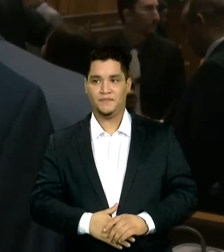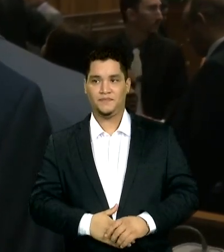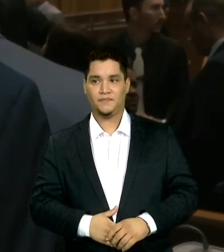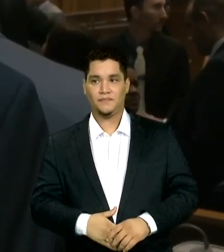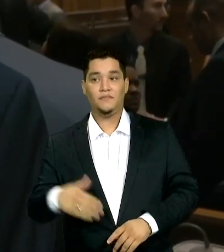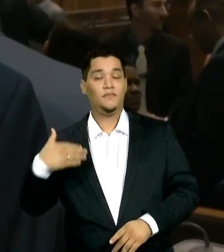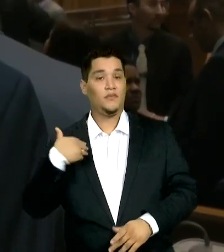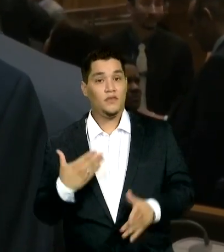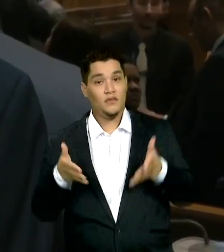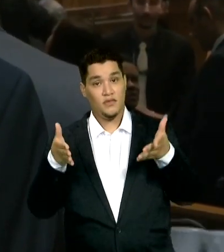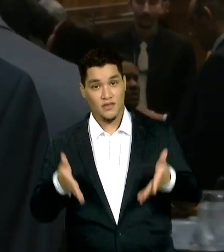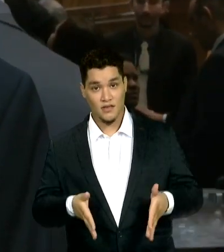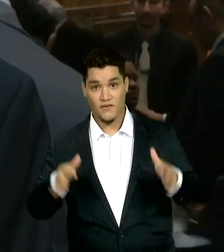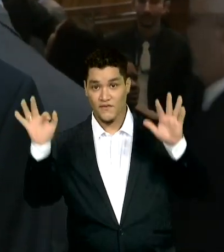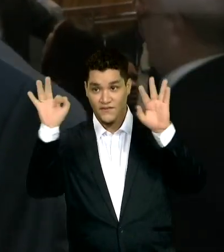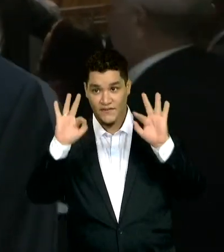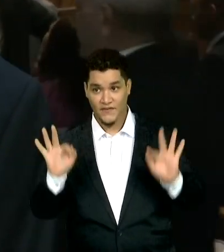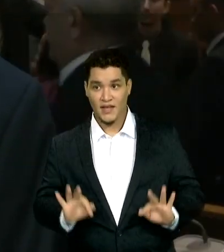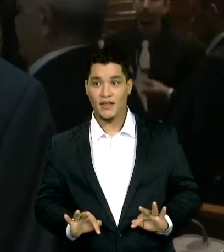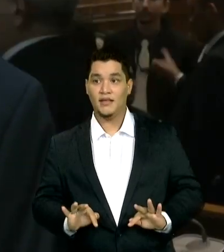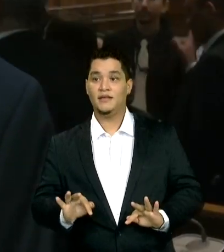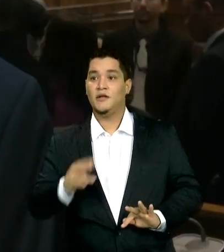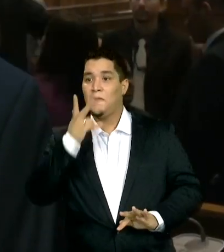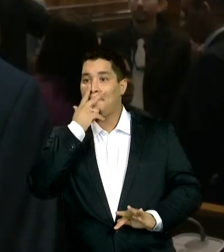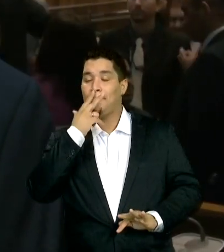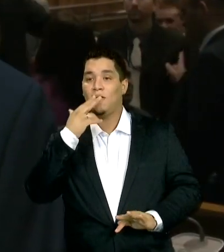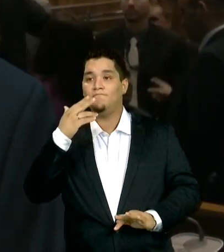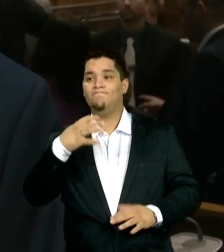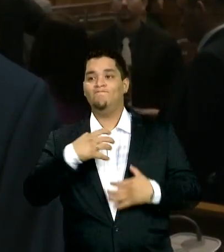pela oportunidade, farei todo o esforço